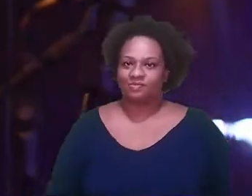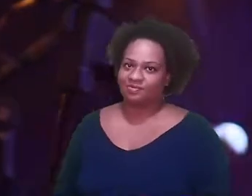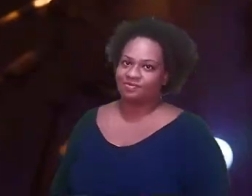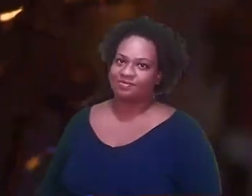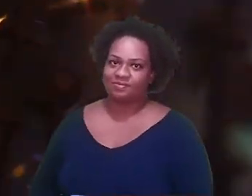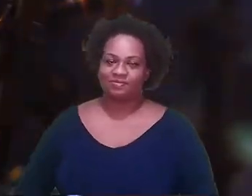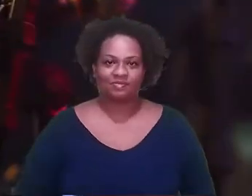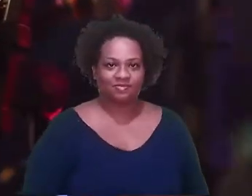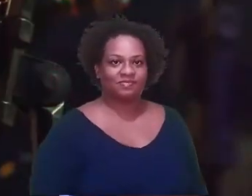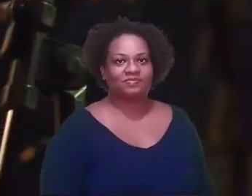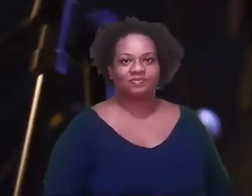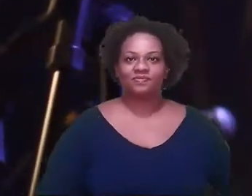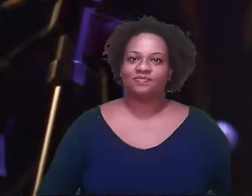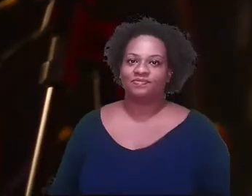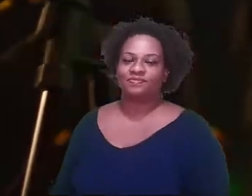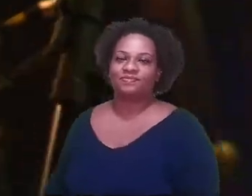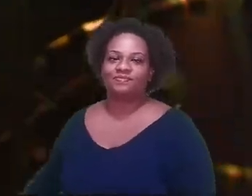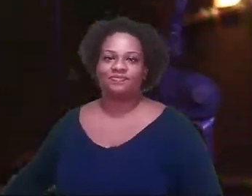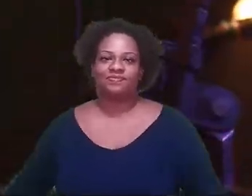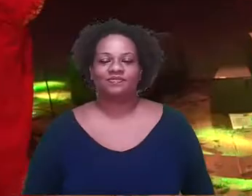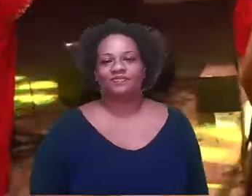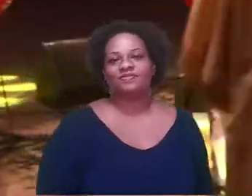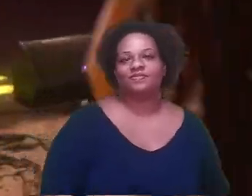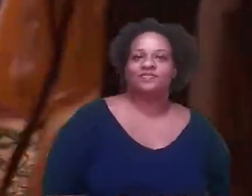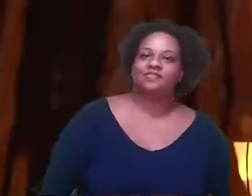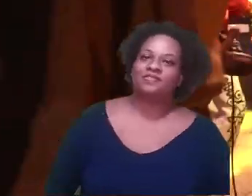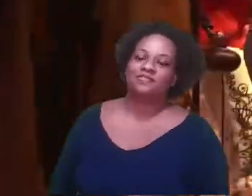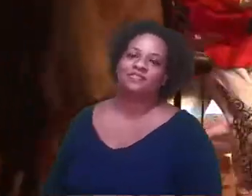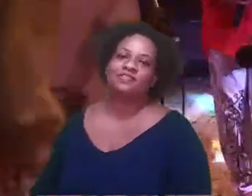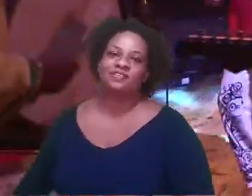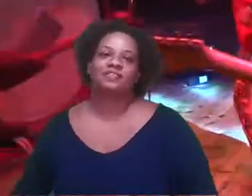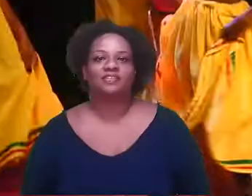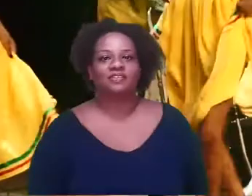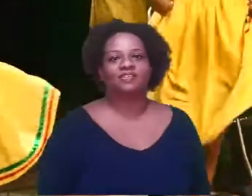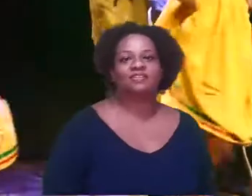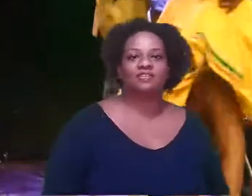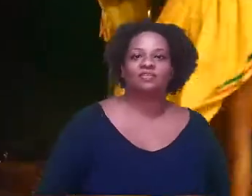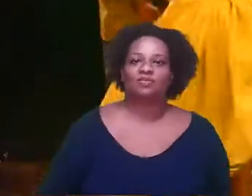quebrar.